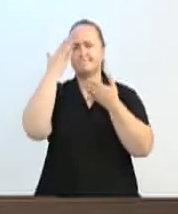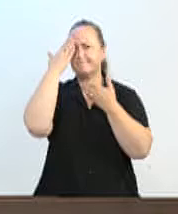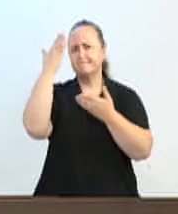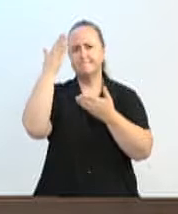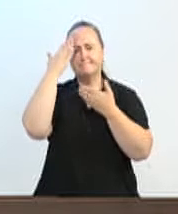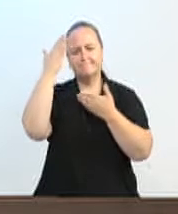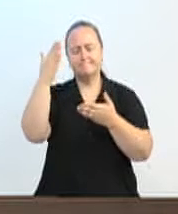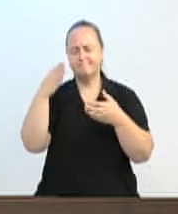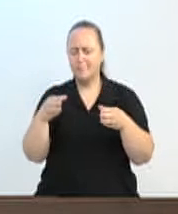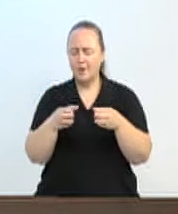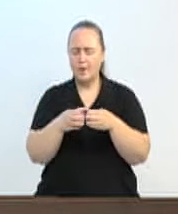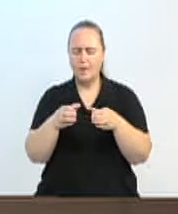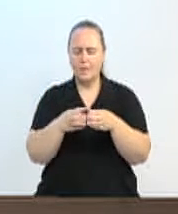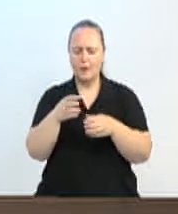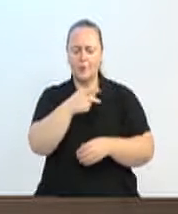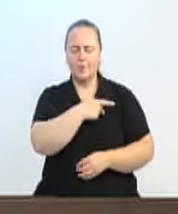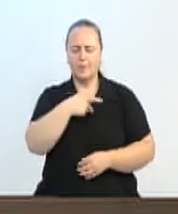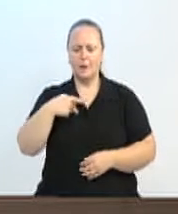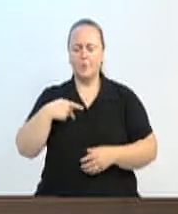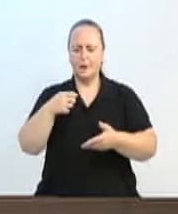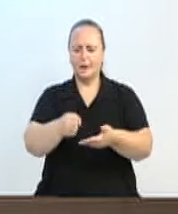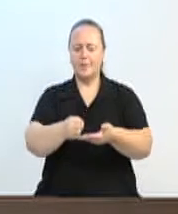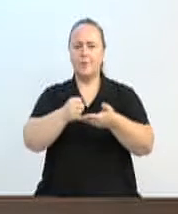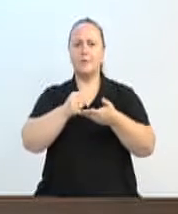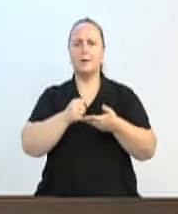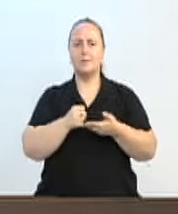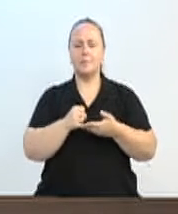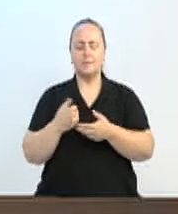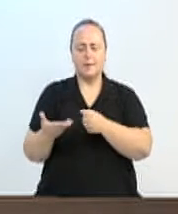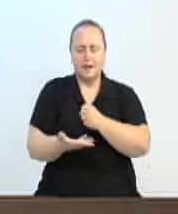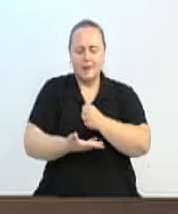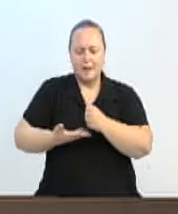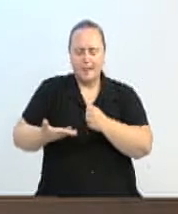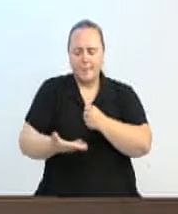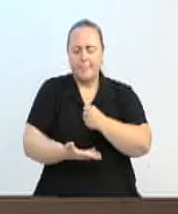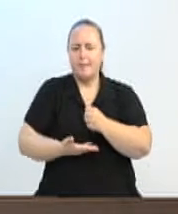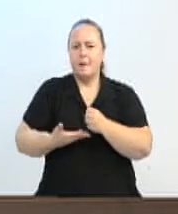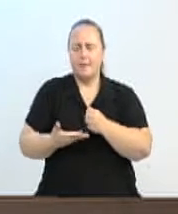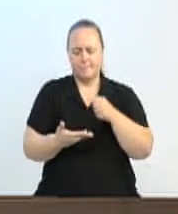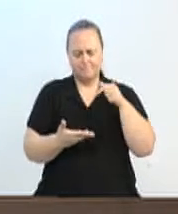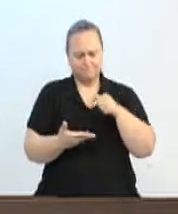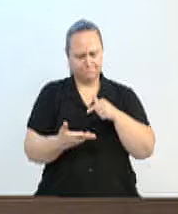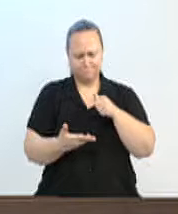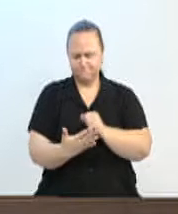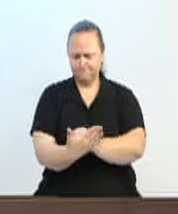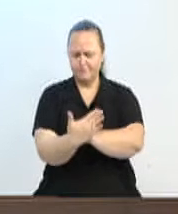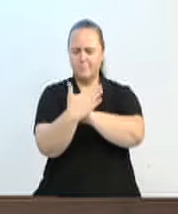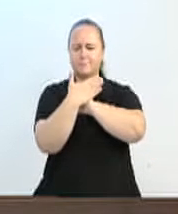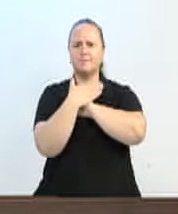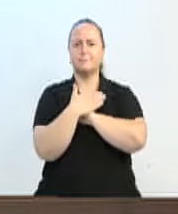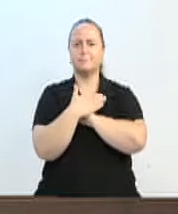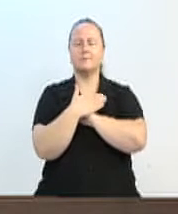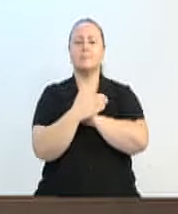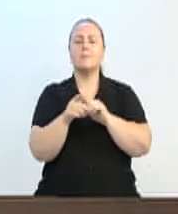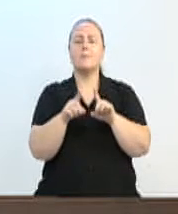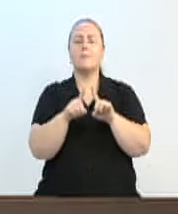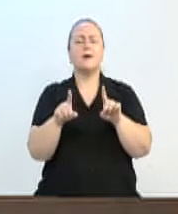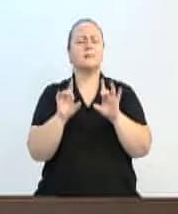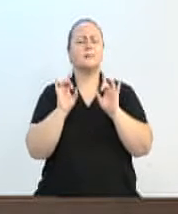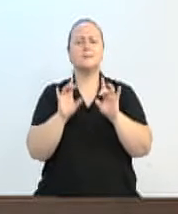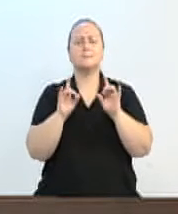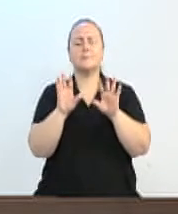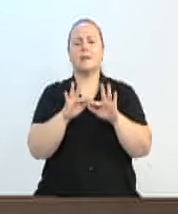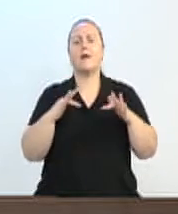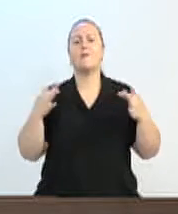meus pastores pelo apoio de sempre a minha base que sempre me apoiou em especial meus familiares